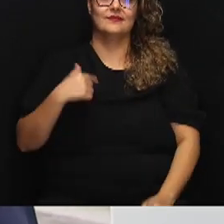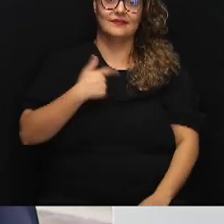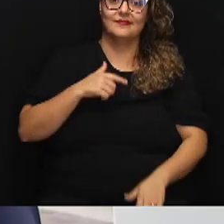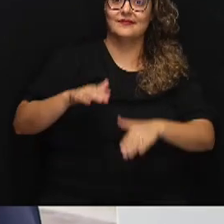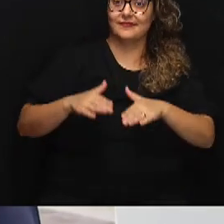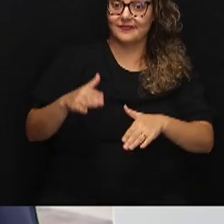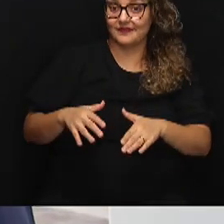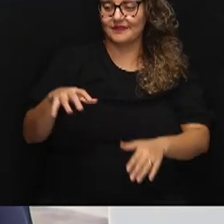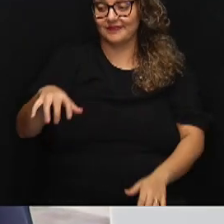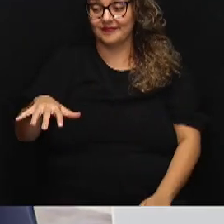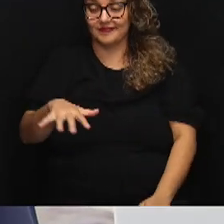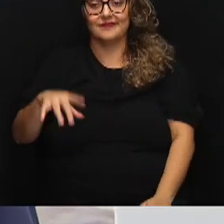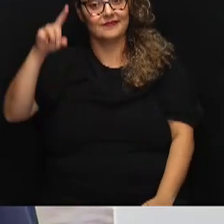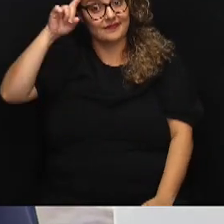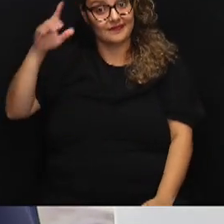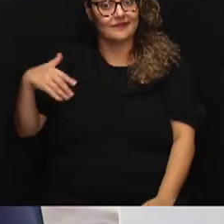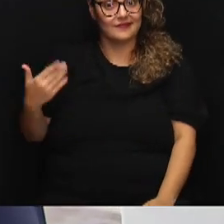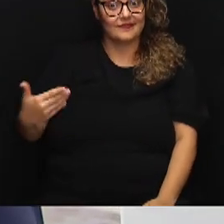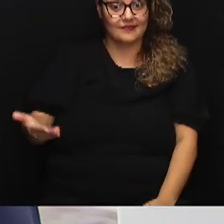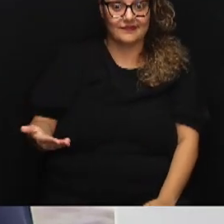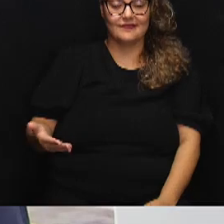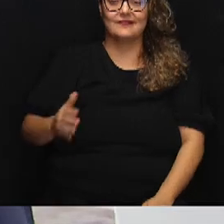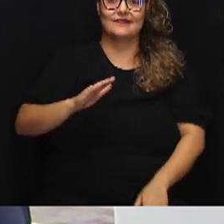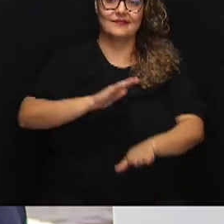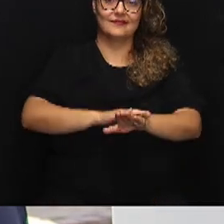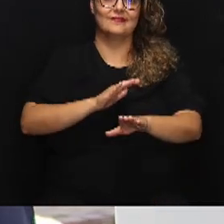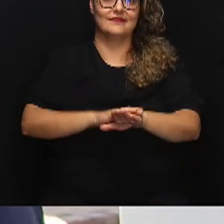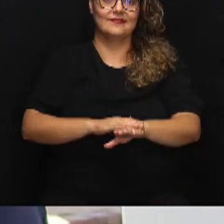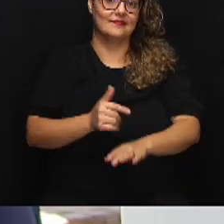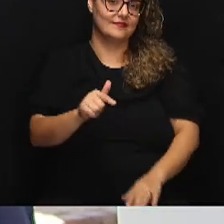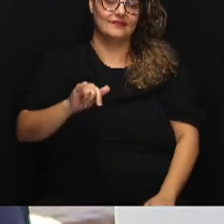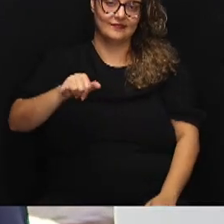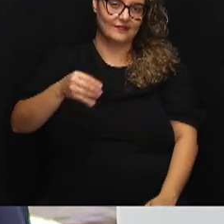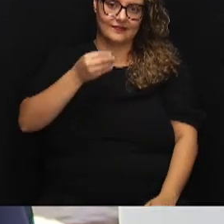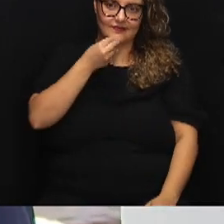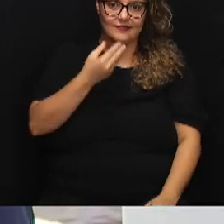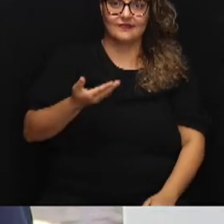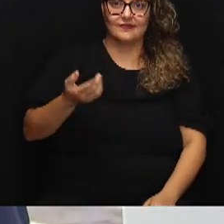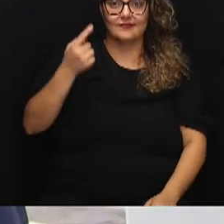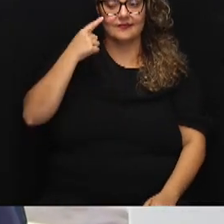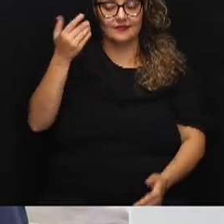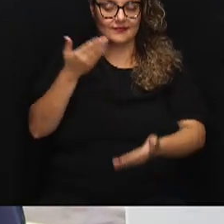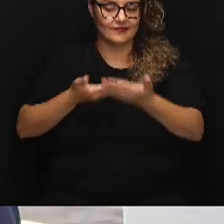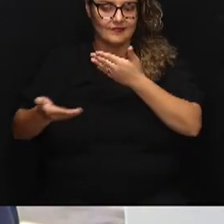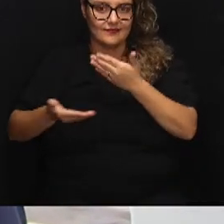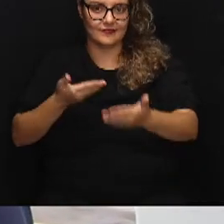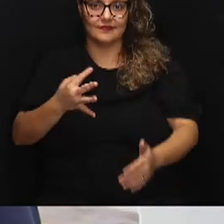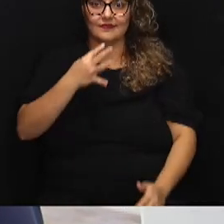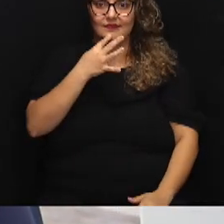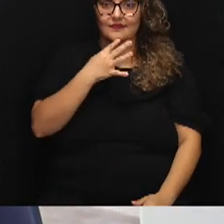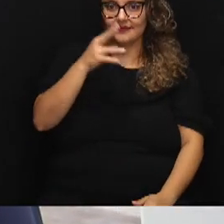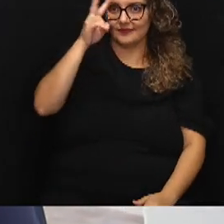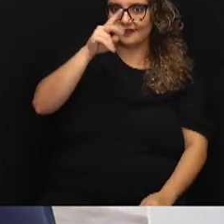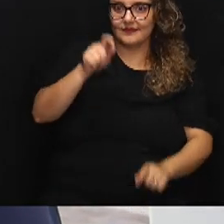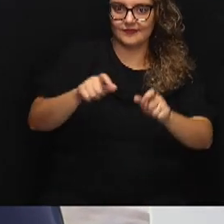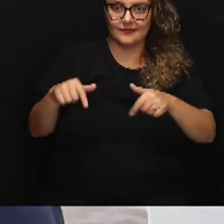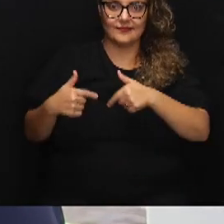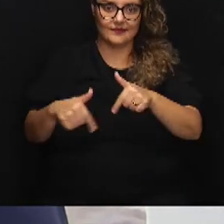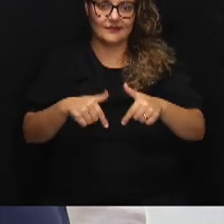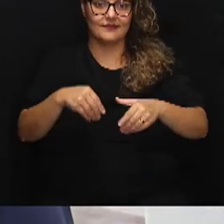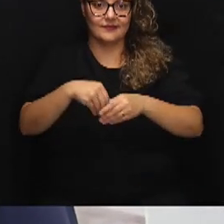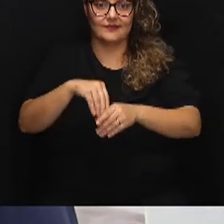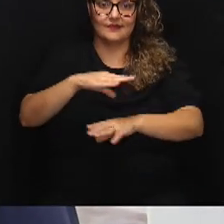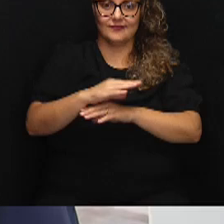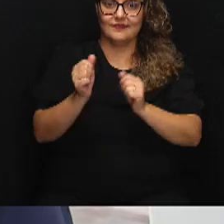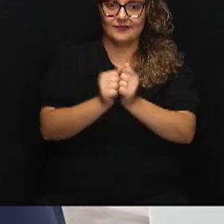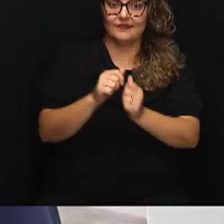ali no setor, no cotidiano das atividades, a gente não tem a oportunidade de trocar uma ideia, de conhecer um pouco da história do pessoal que trabalha aqui na Câmara